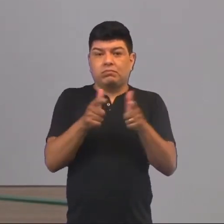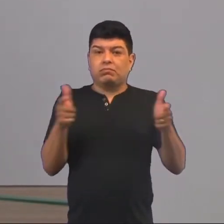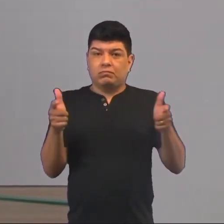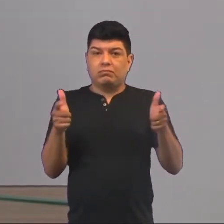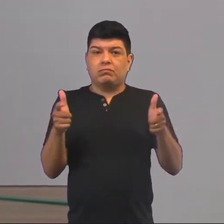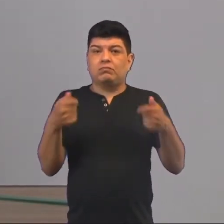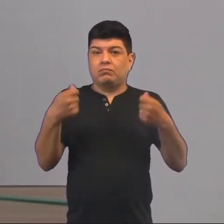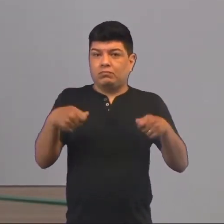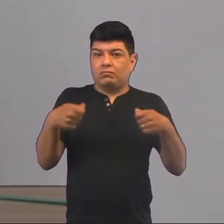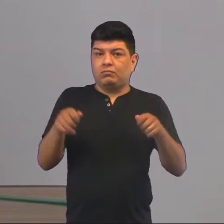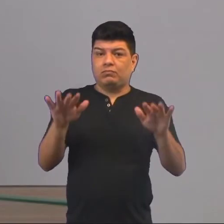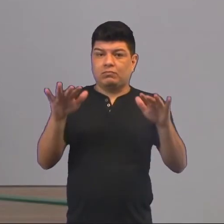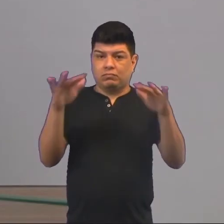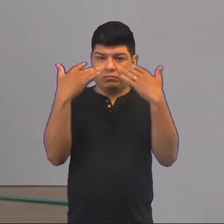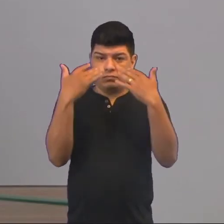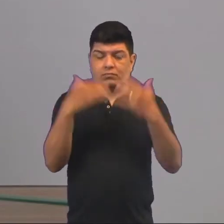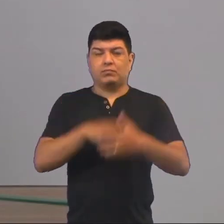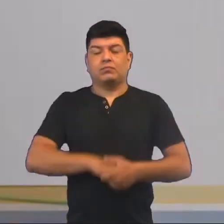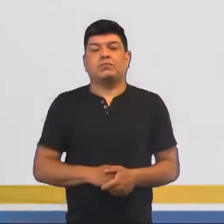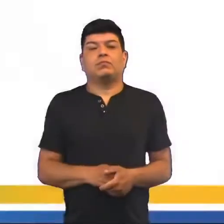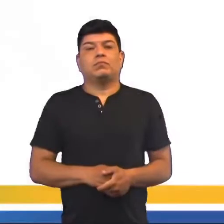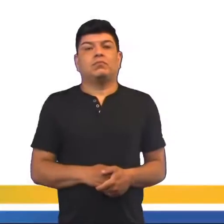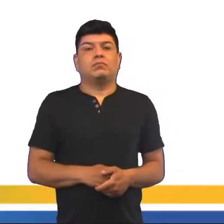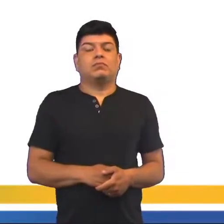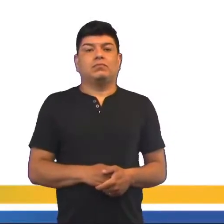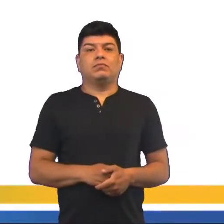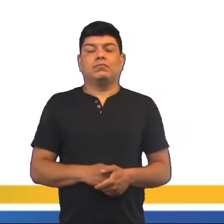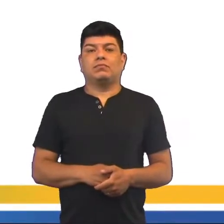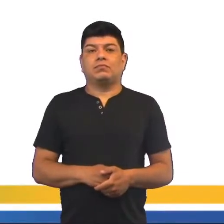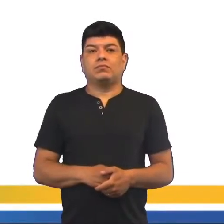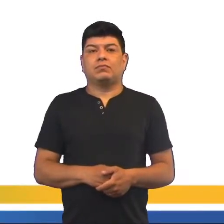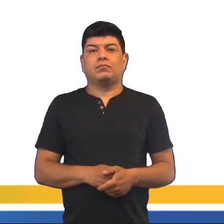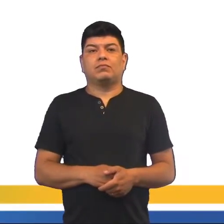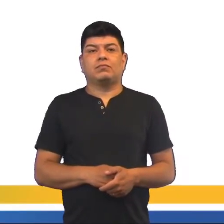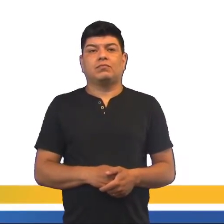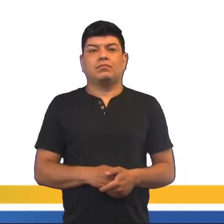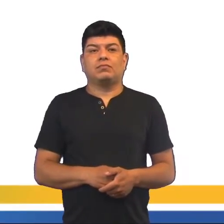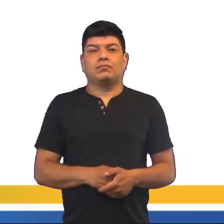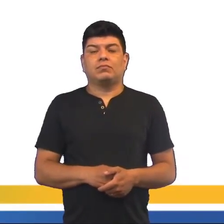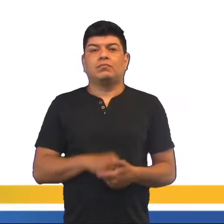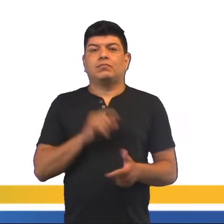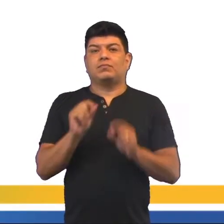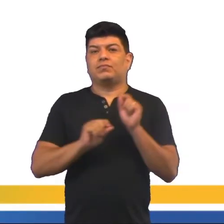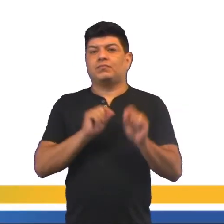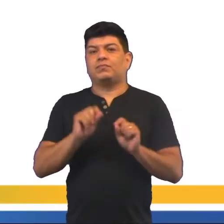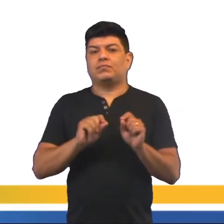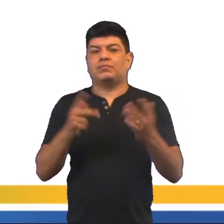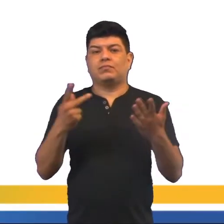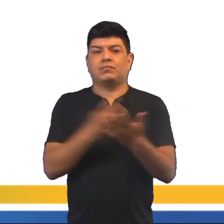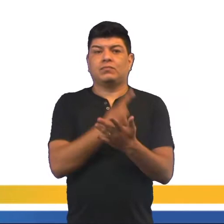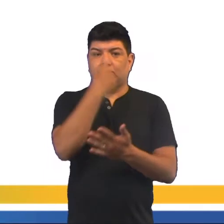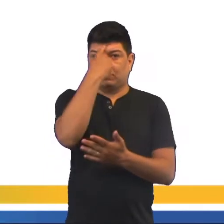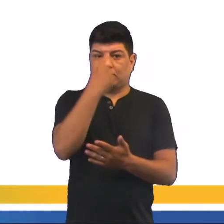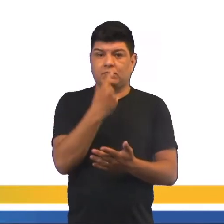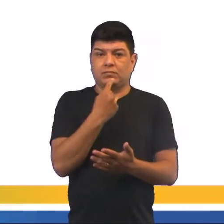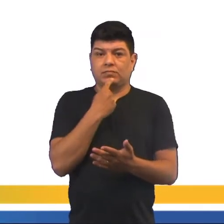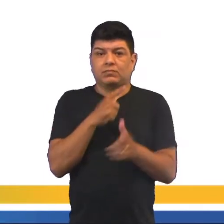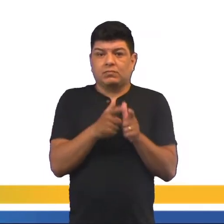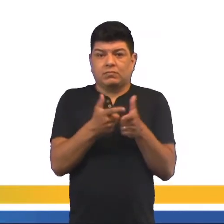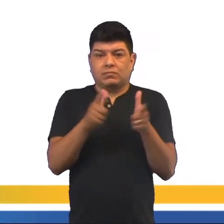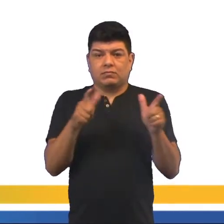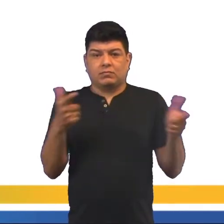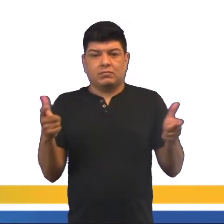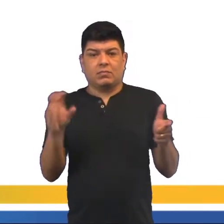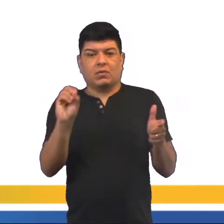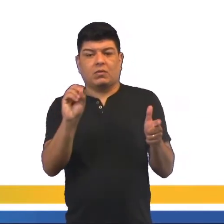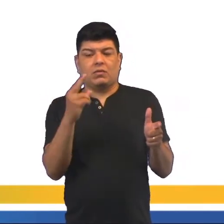né? Agora, volta ali na telinha para a gente ver. O que ocorre quando uma figura é ampliada